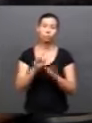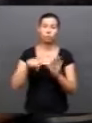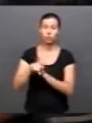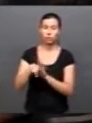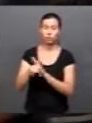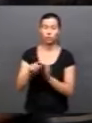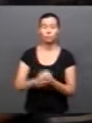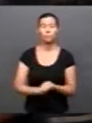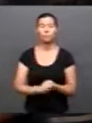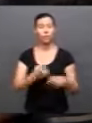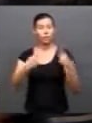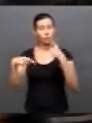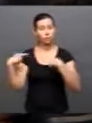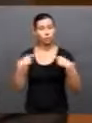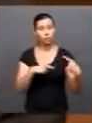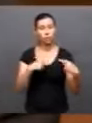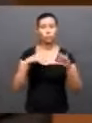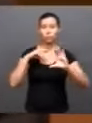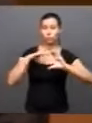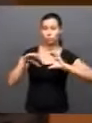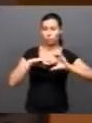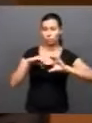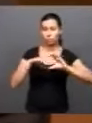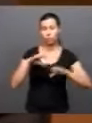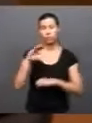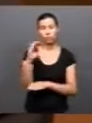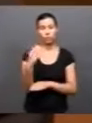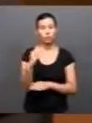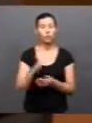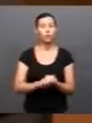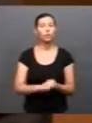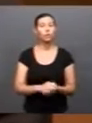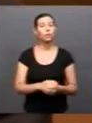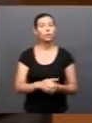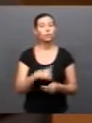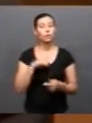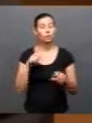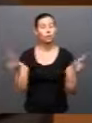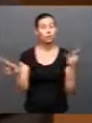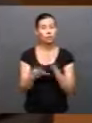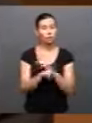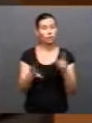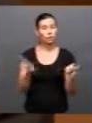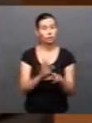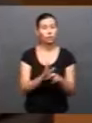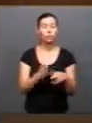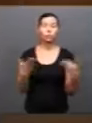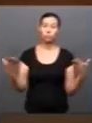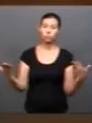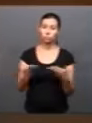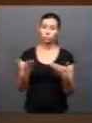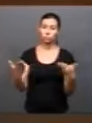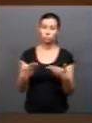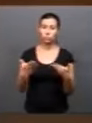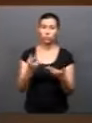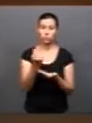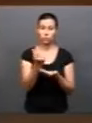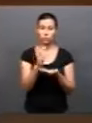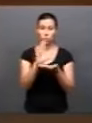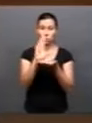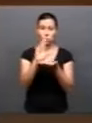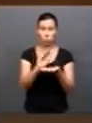discussão sobre comunicação científica tem relação inclusive com o cenário atual de cortes no orçamento. Como